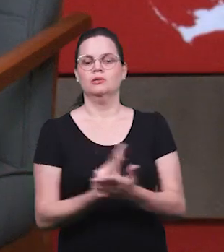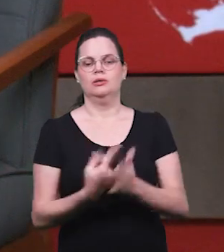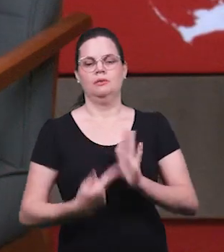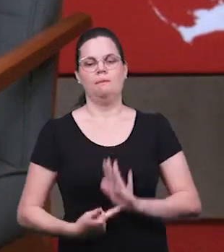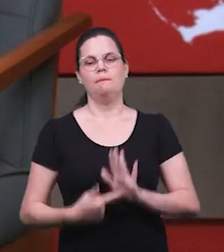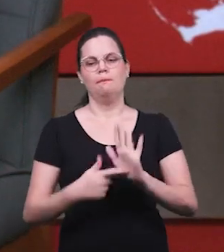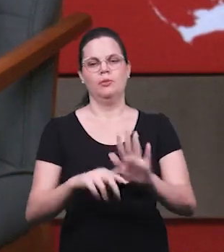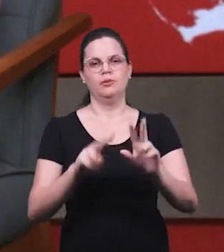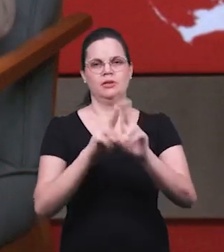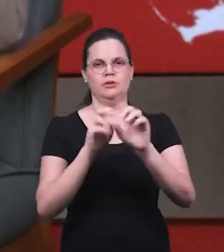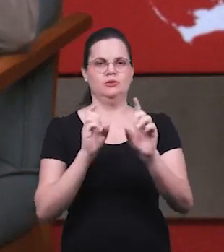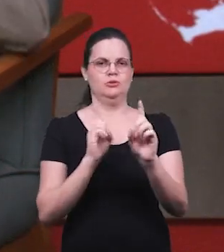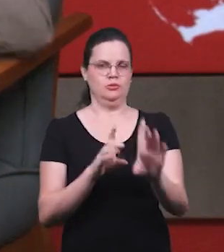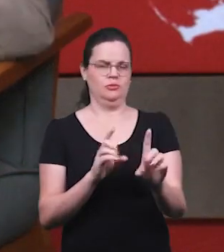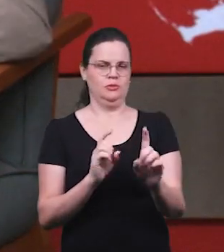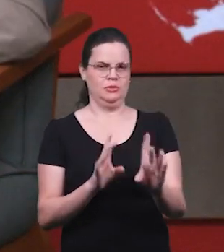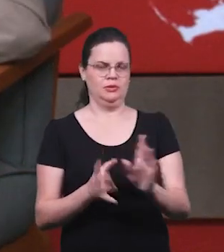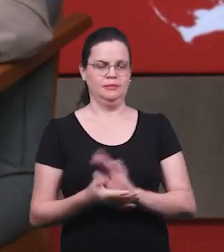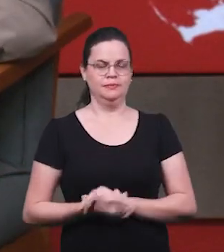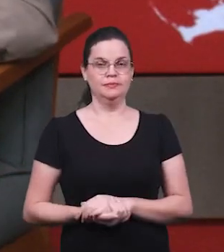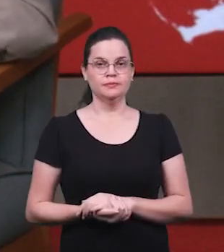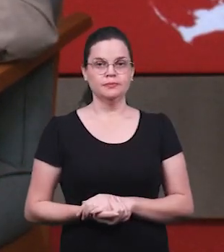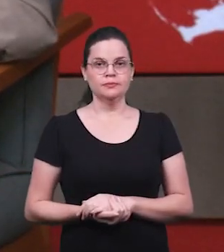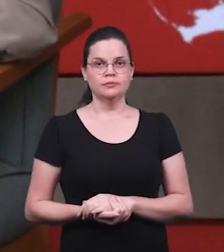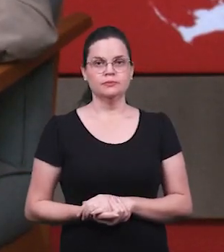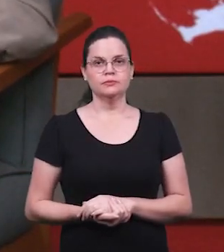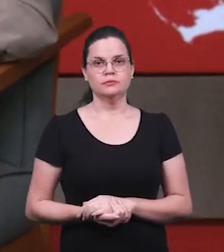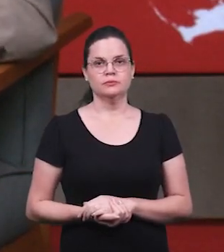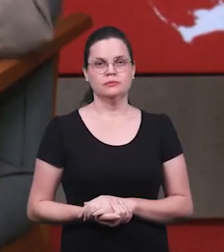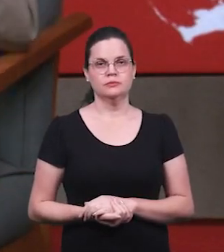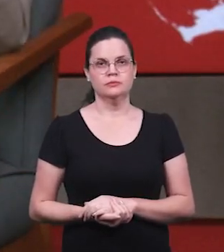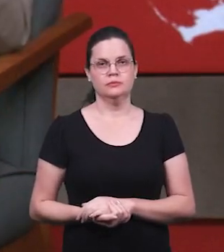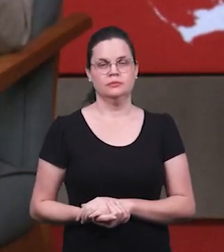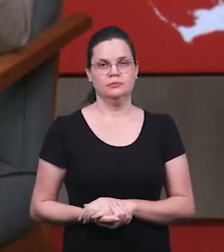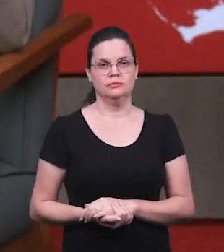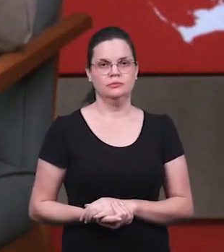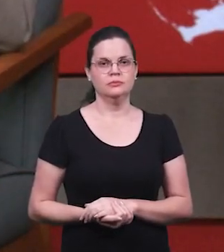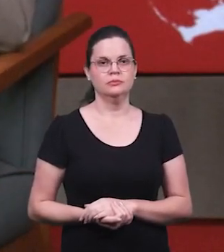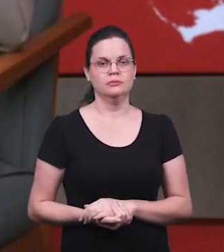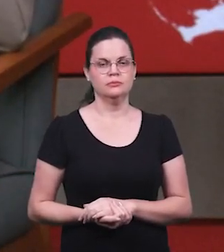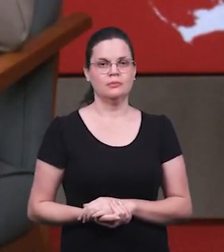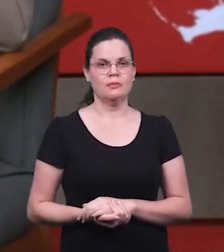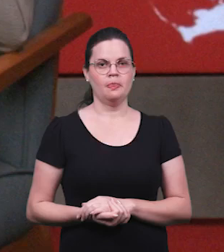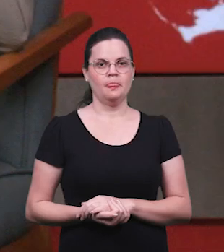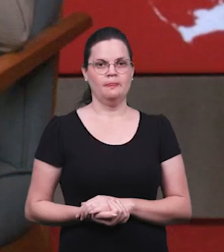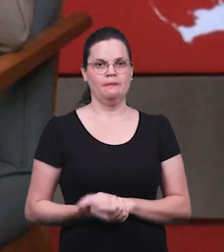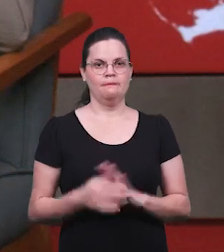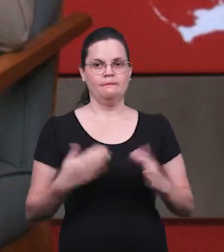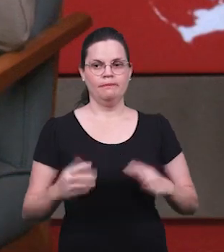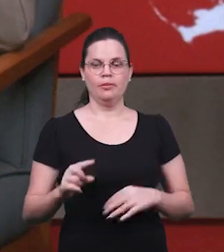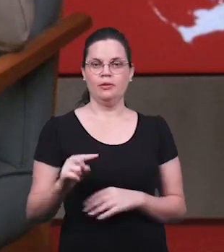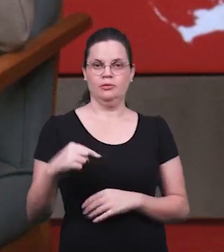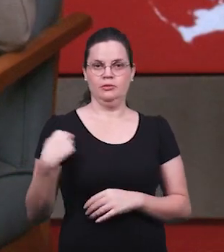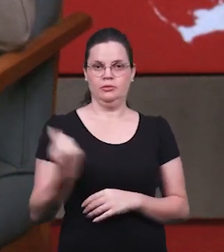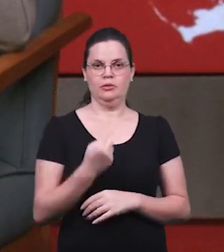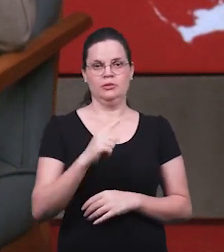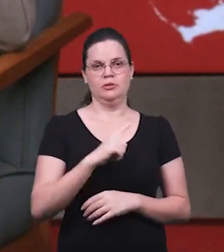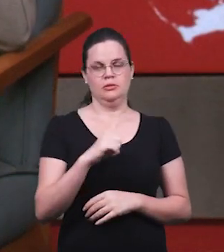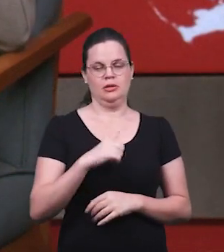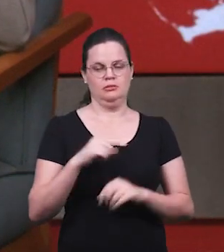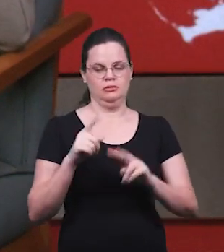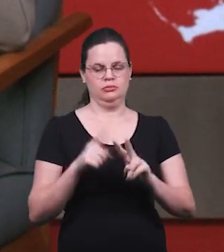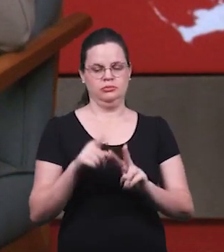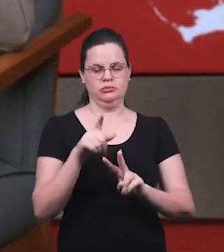tudo confirmando a doutrina. Vejam, Então você tem duas coisas